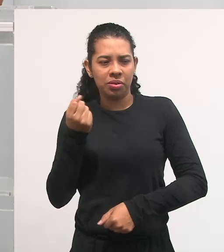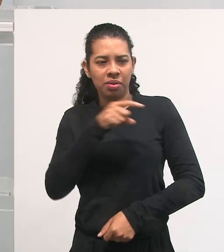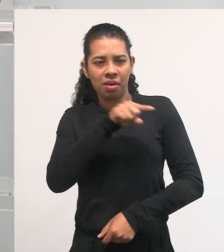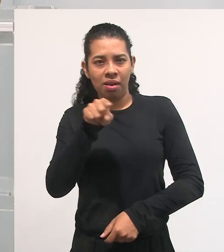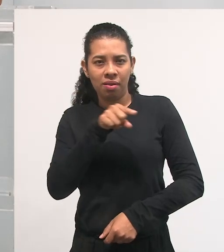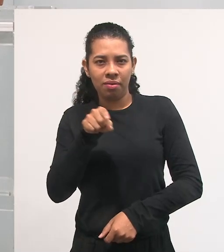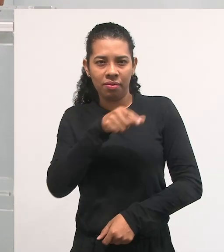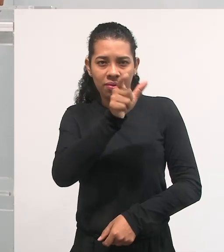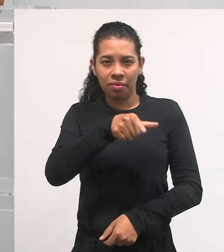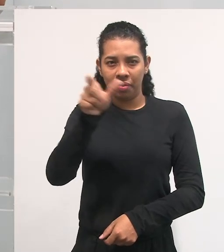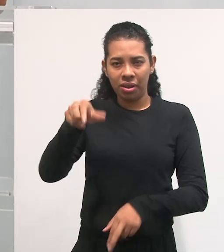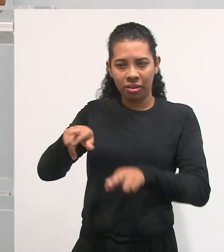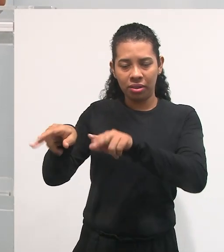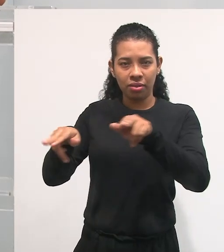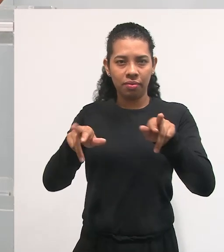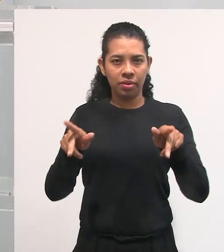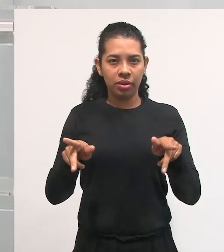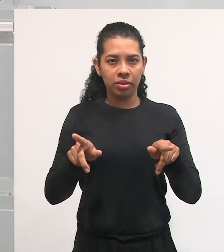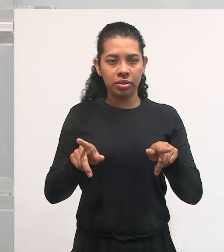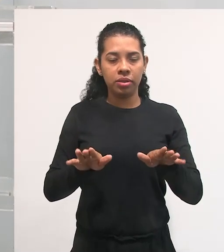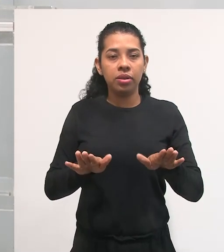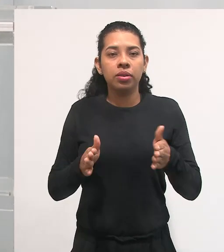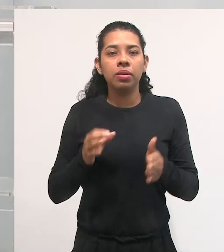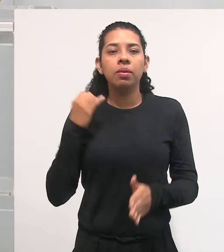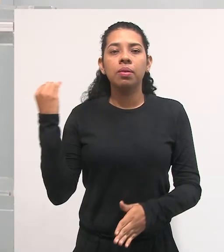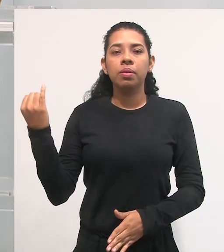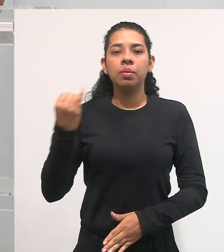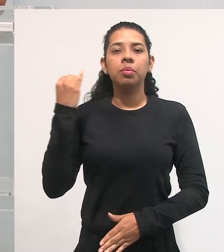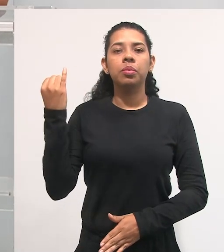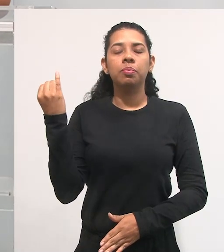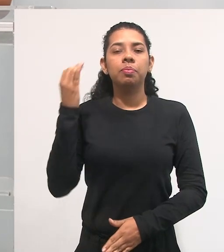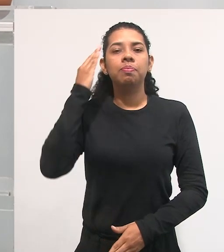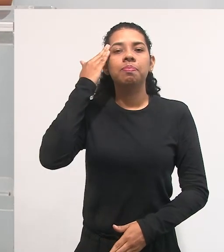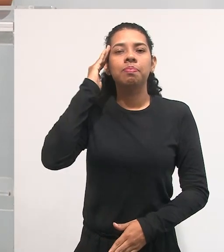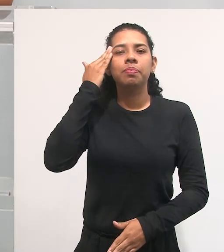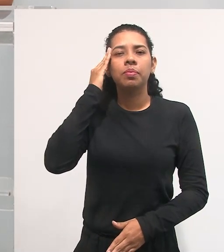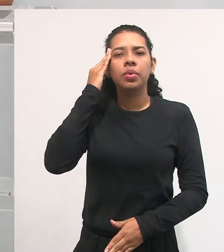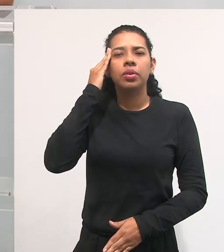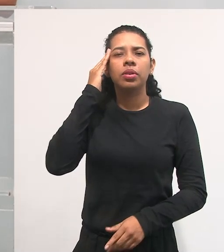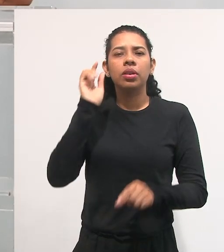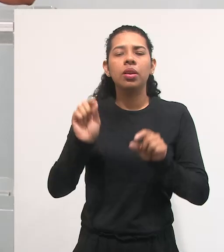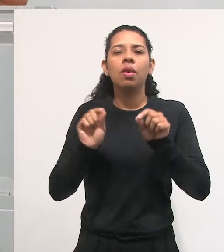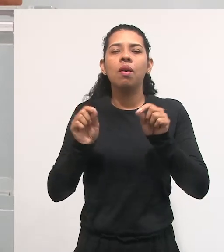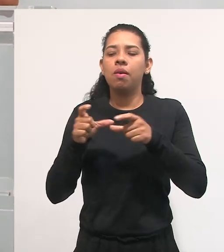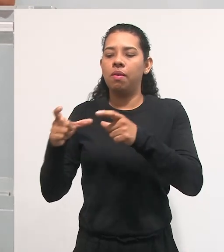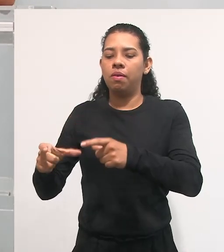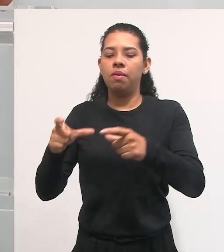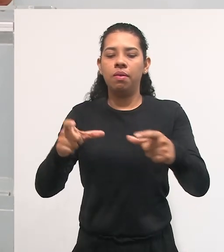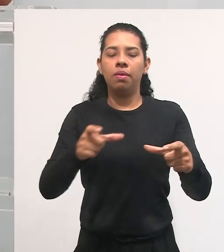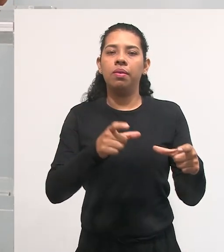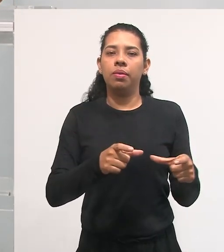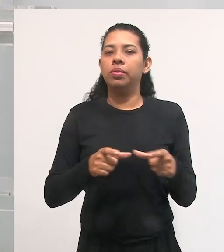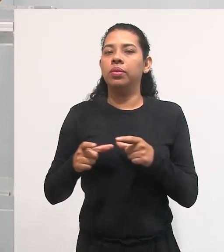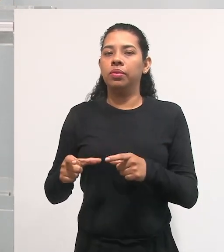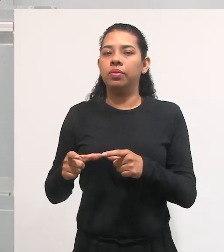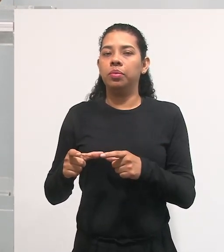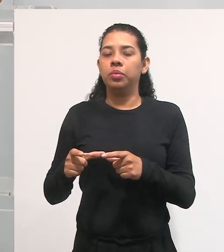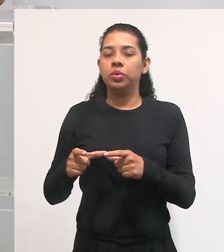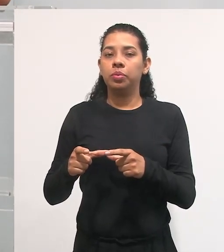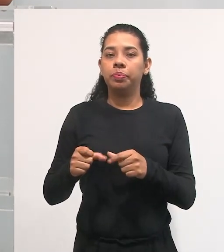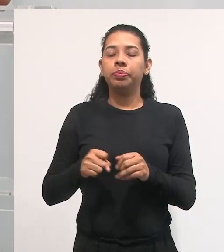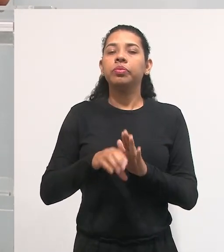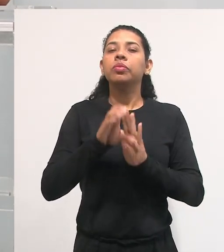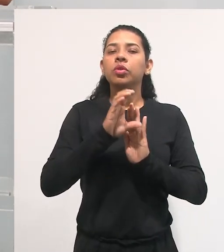importante entender que que para onde nós vamos e o currículo ele é justamente isso em uma concepção Ampla